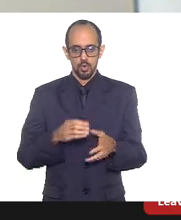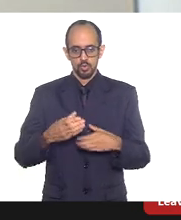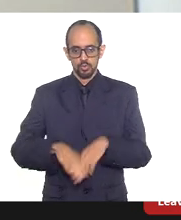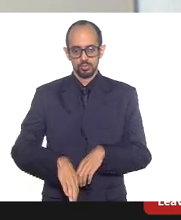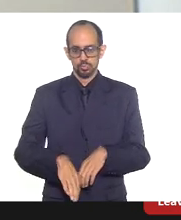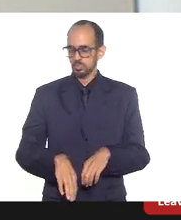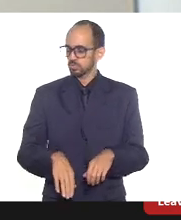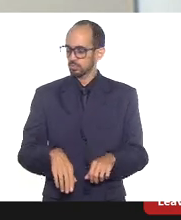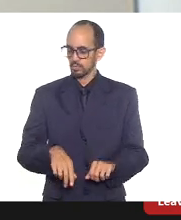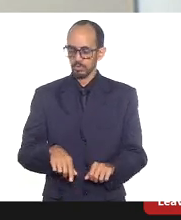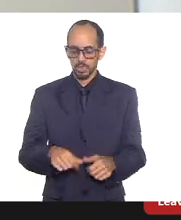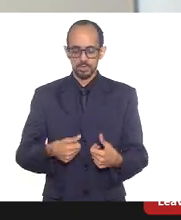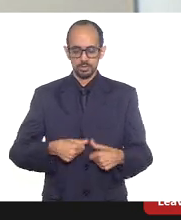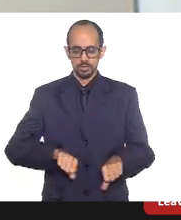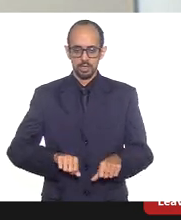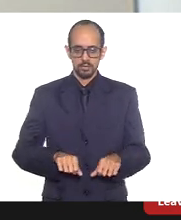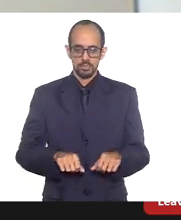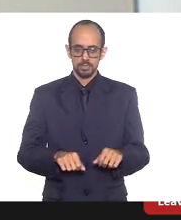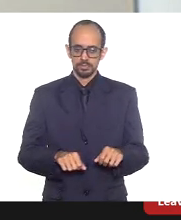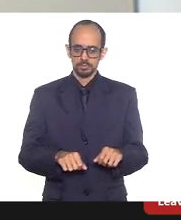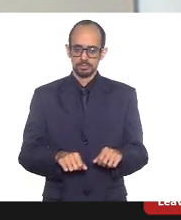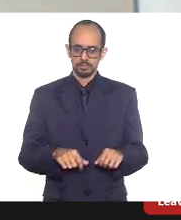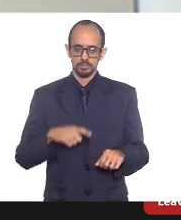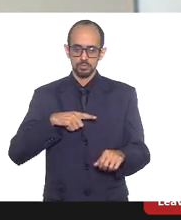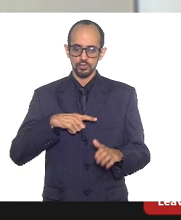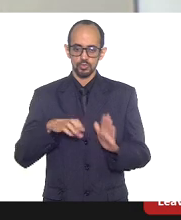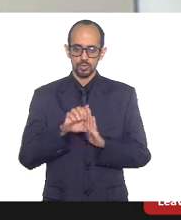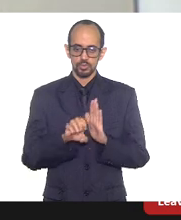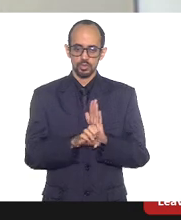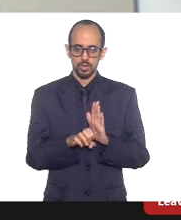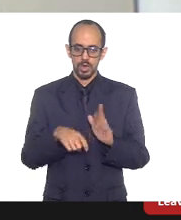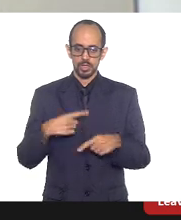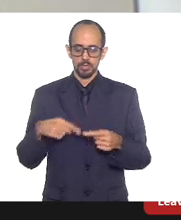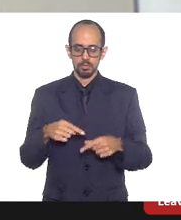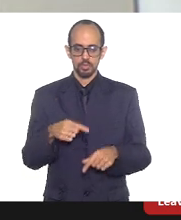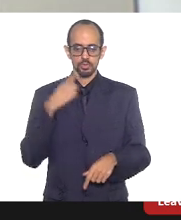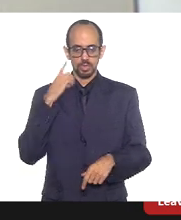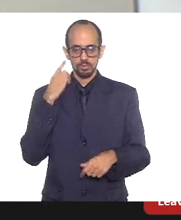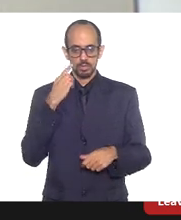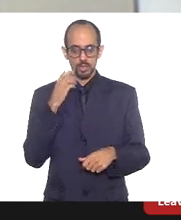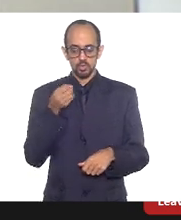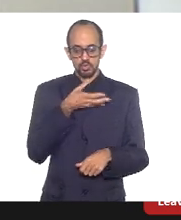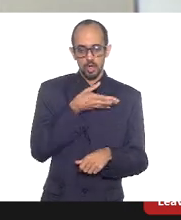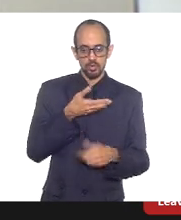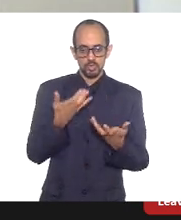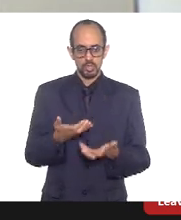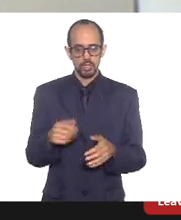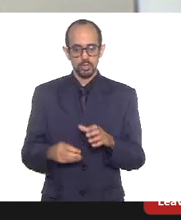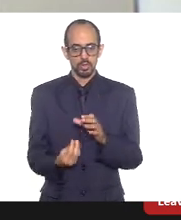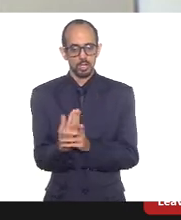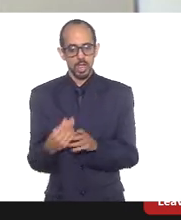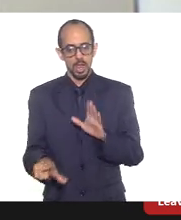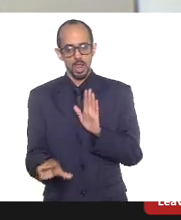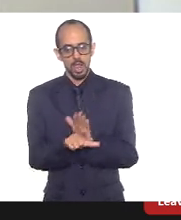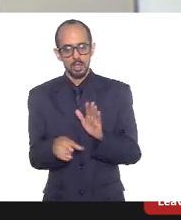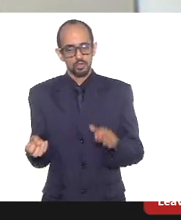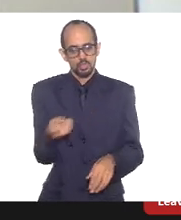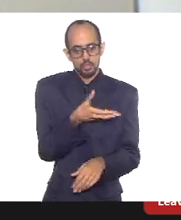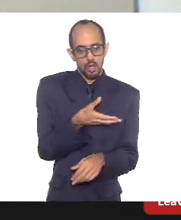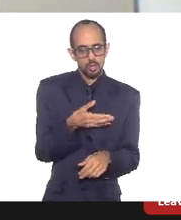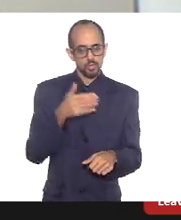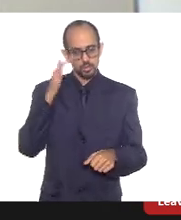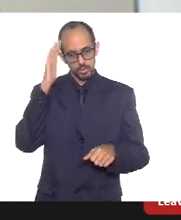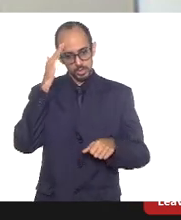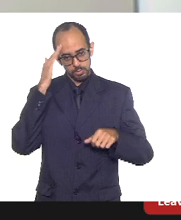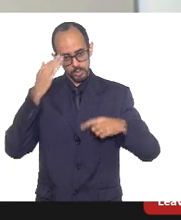sobrestados. Aí entraram novos deputados que quiseram aprovar uma lei que tratava da mesma coisa, tentando levar um novo